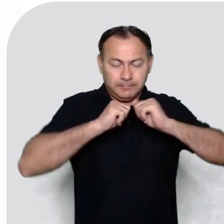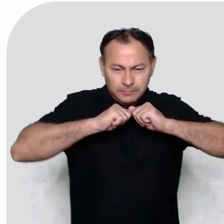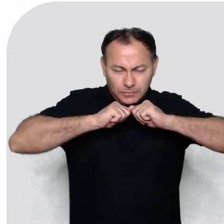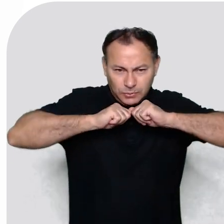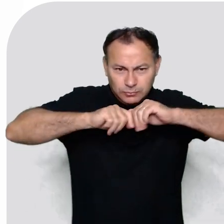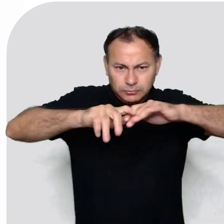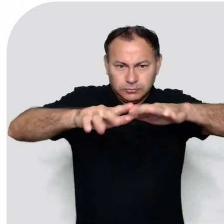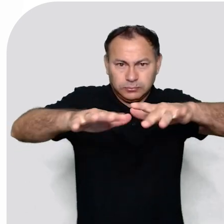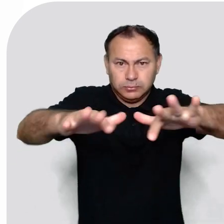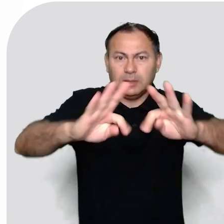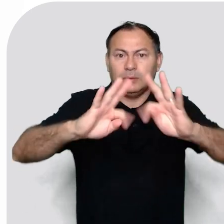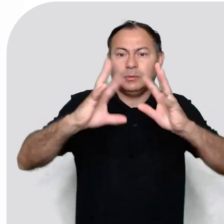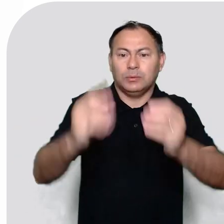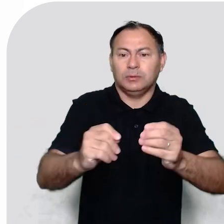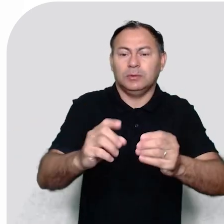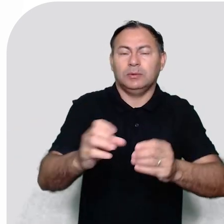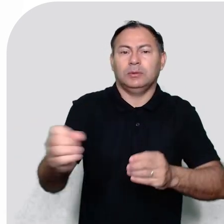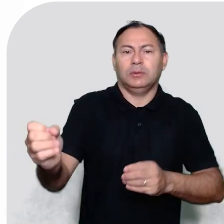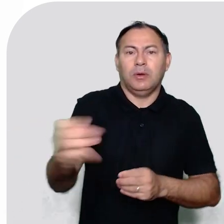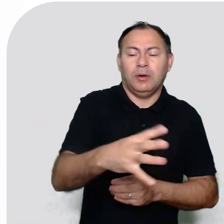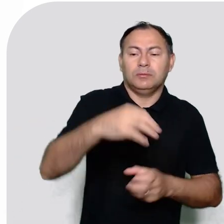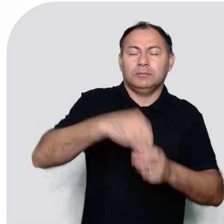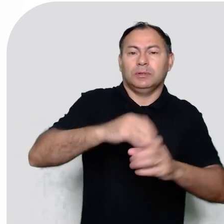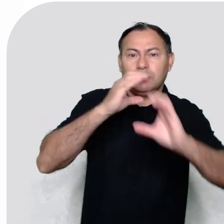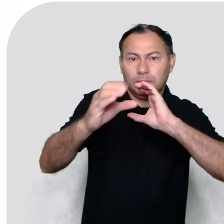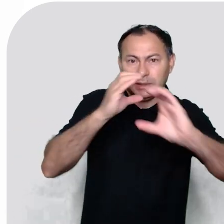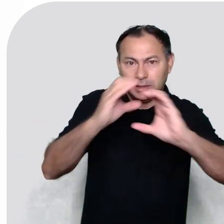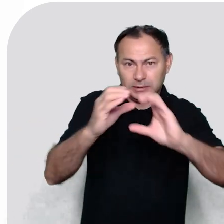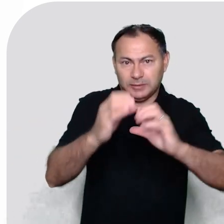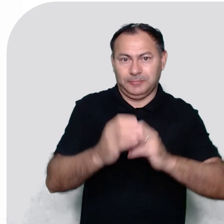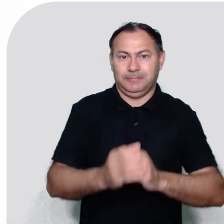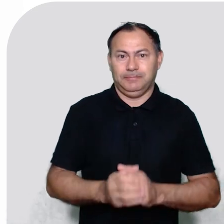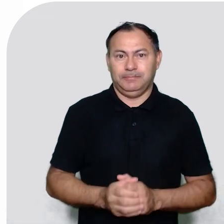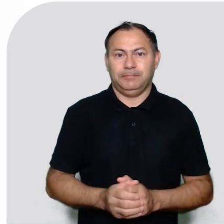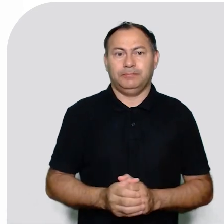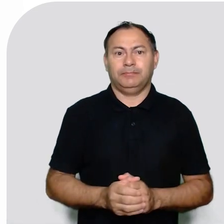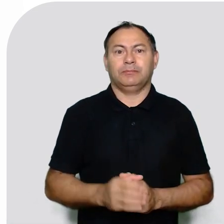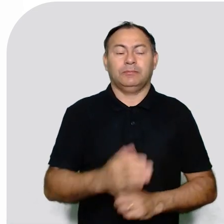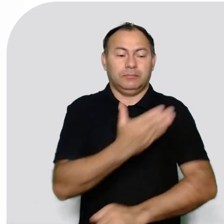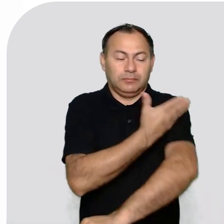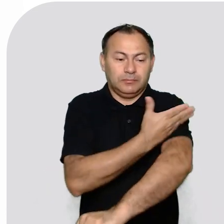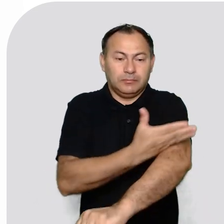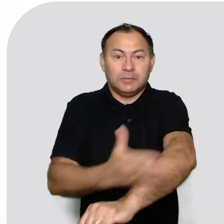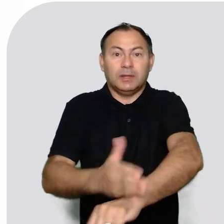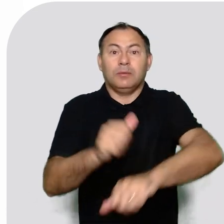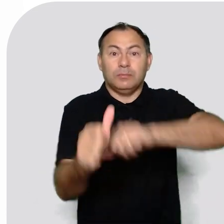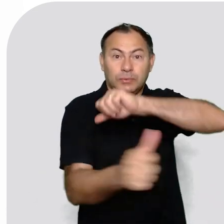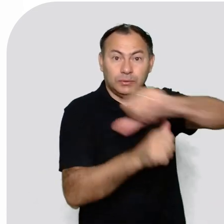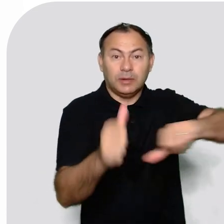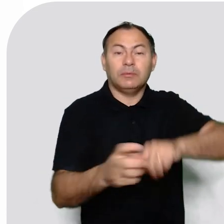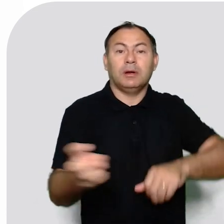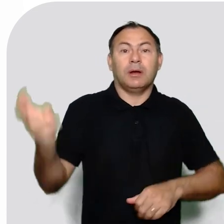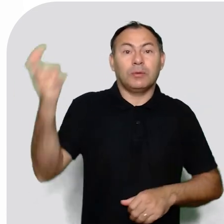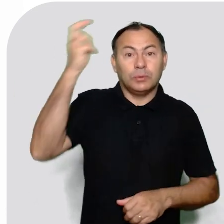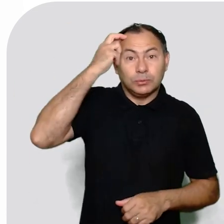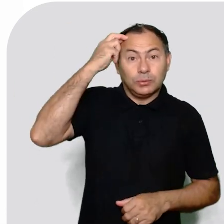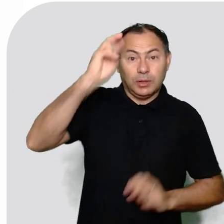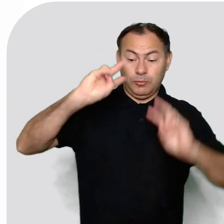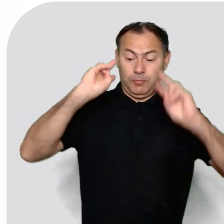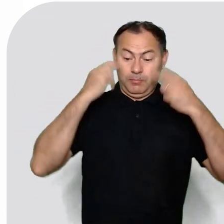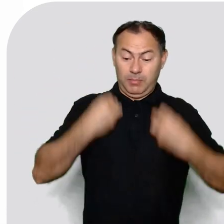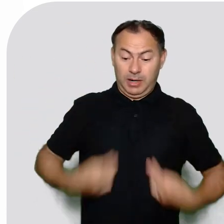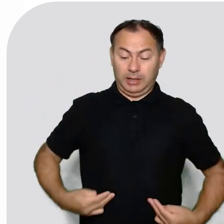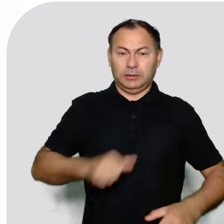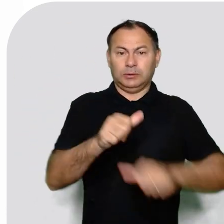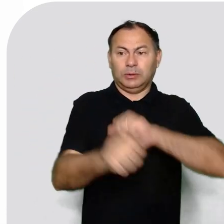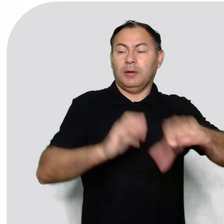difundidos, sobretudo, pelos novos meios de comunicação. Os hábitos mudavam, a cultura humana se tornava